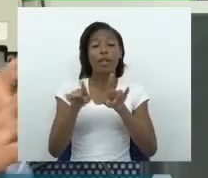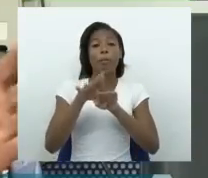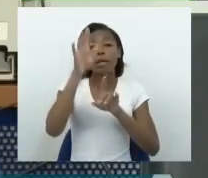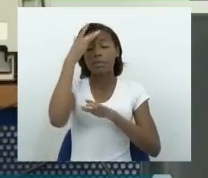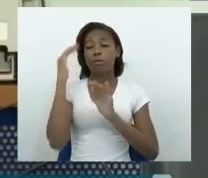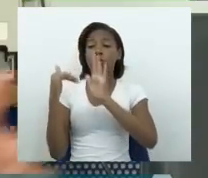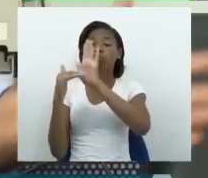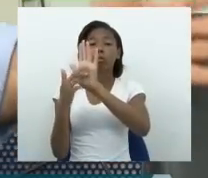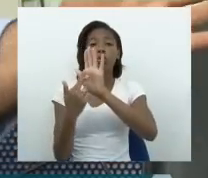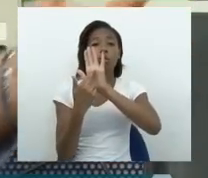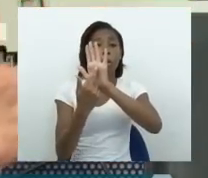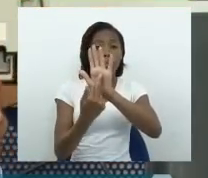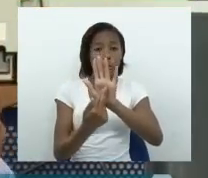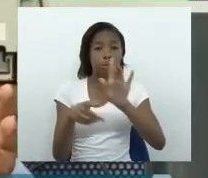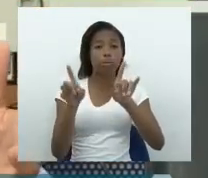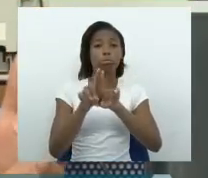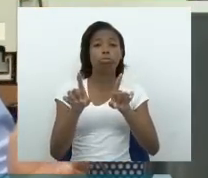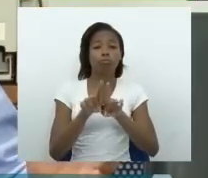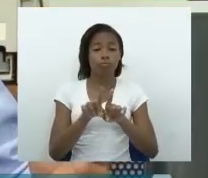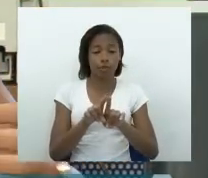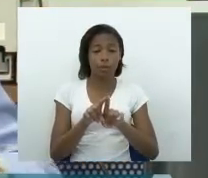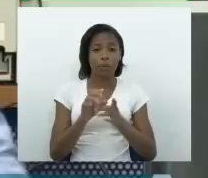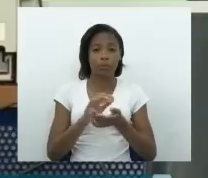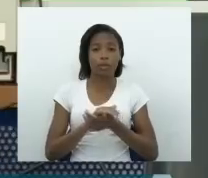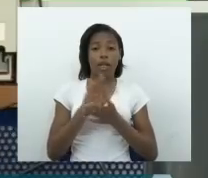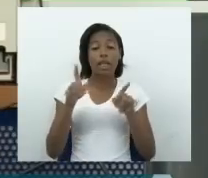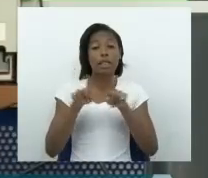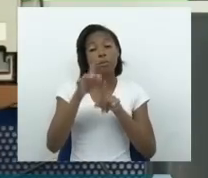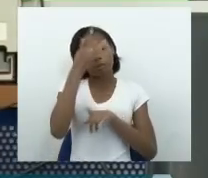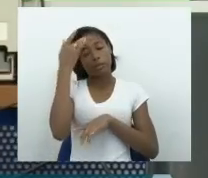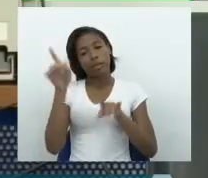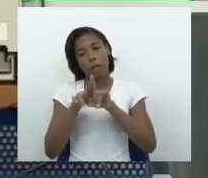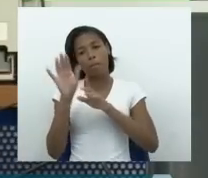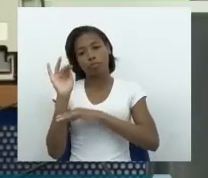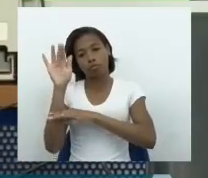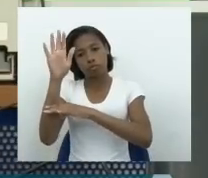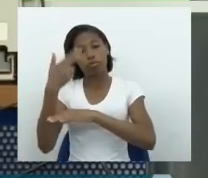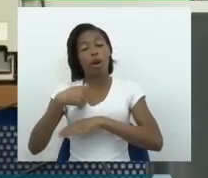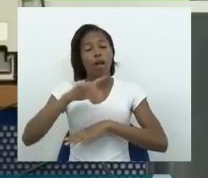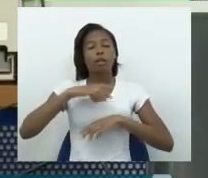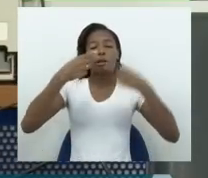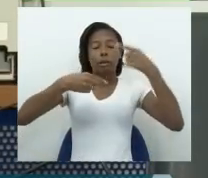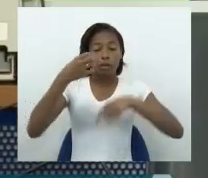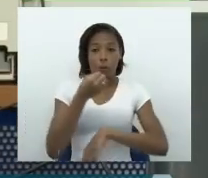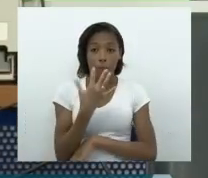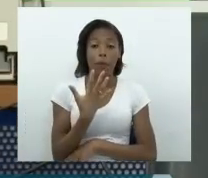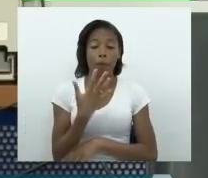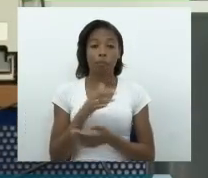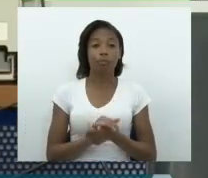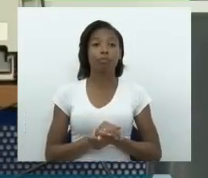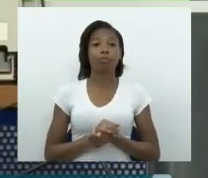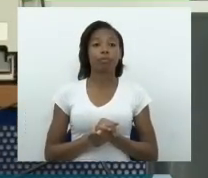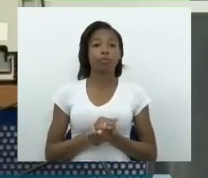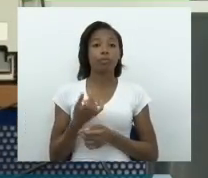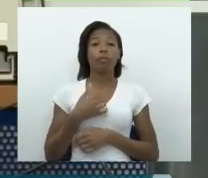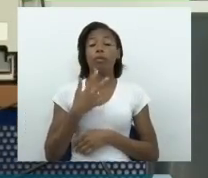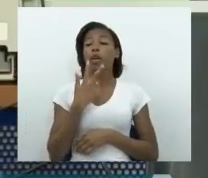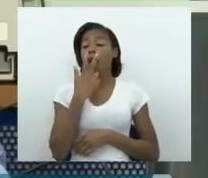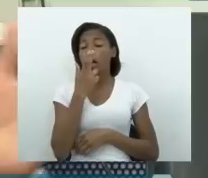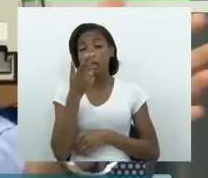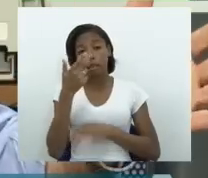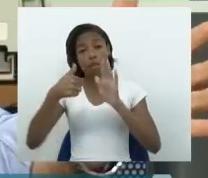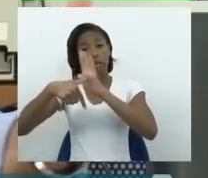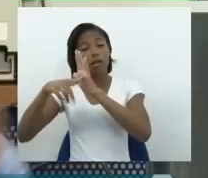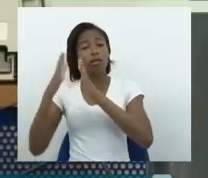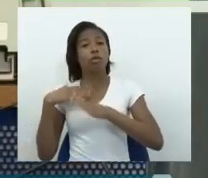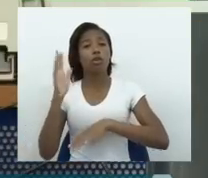aqui presentes também, senhores candidatos, que a gente tem aqui um excelente debate. Eu já disse e repito,